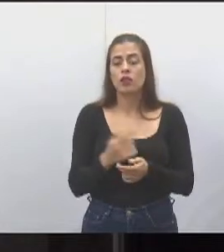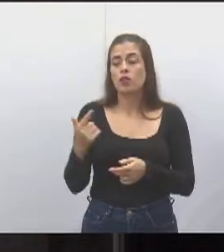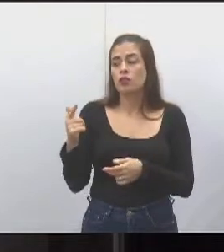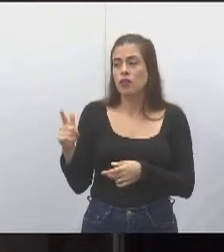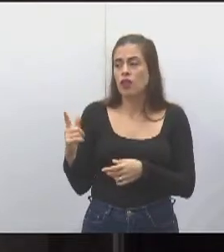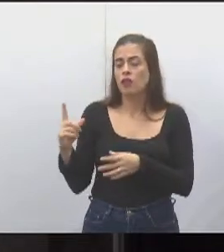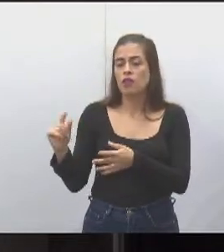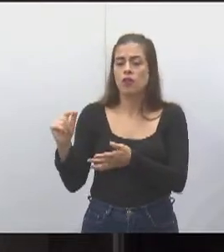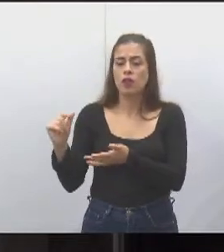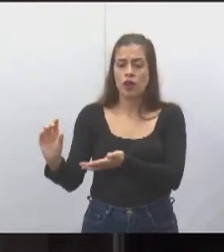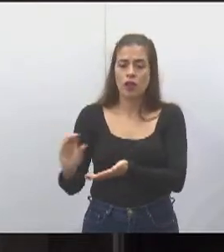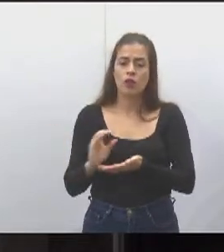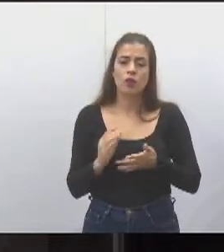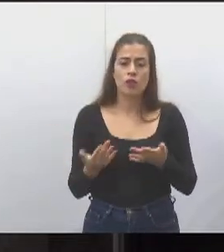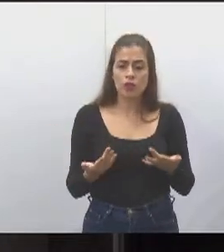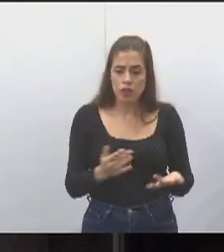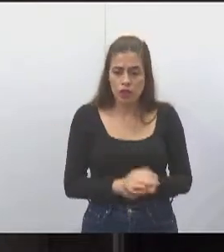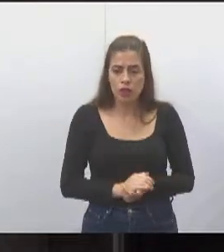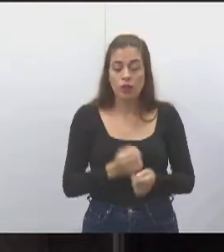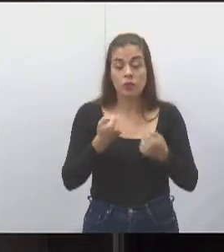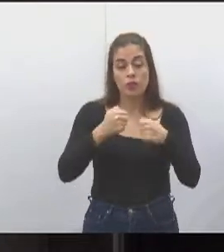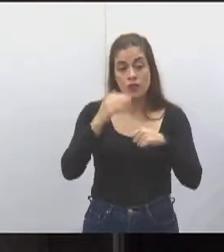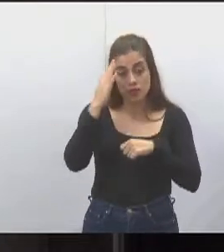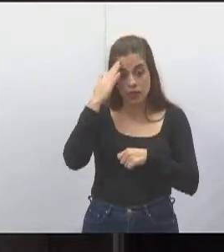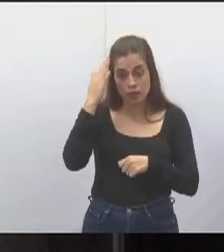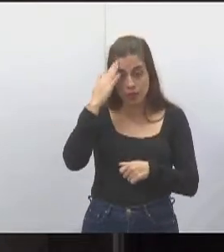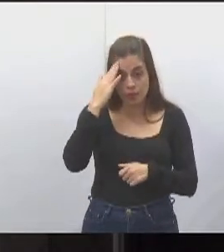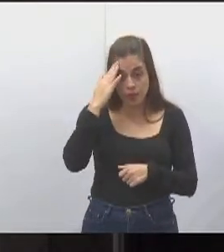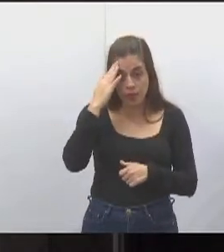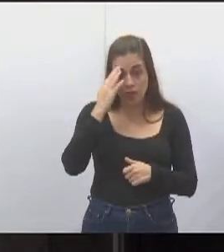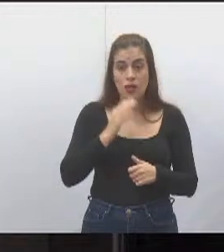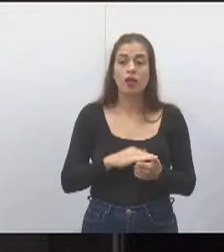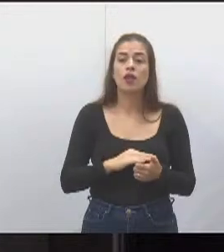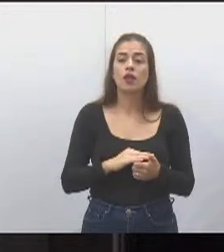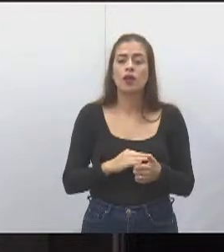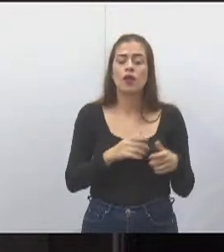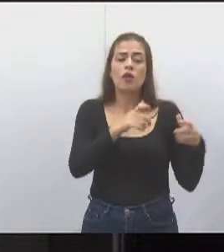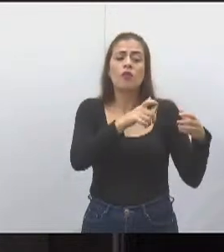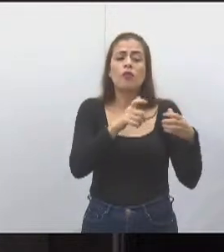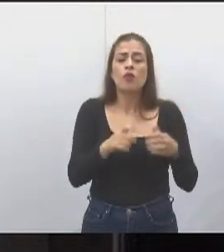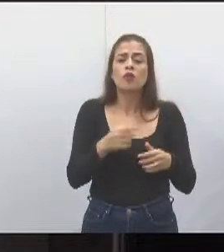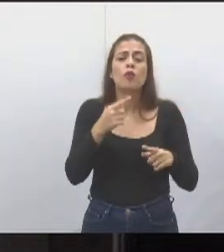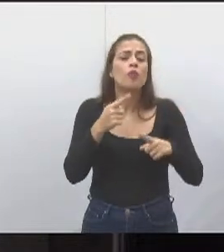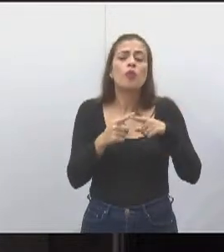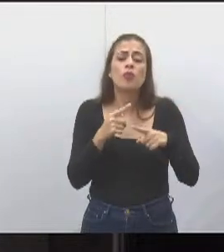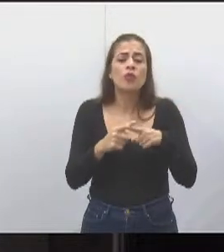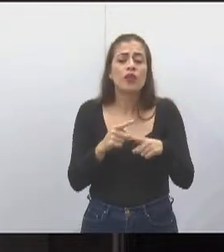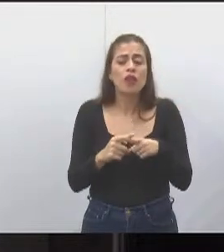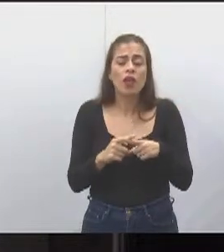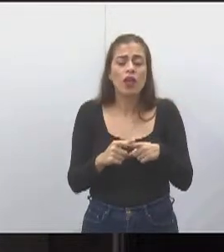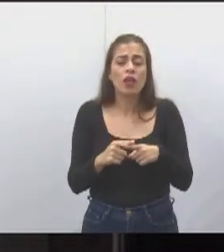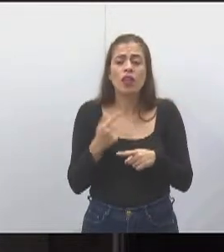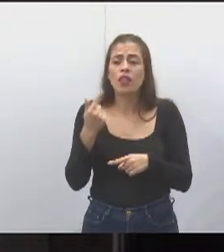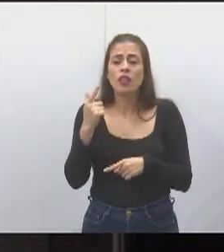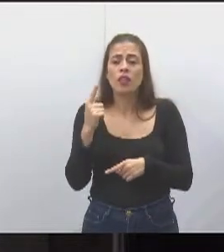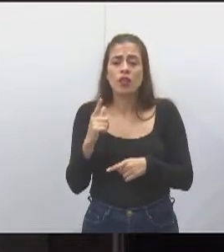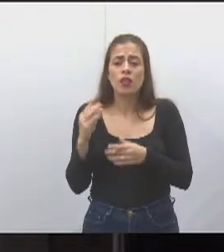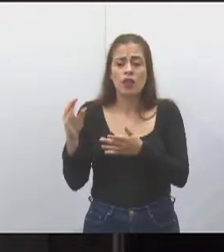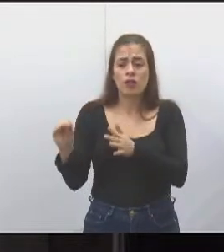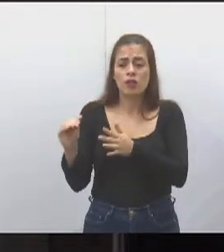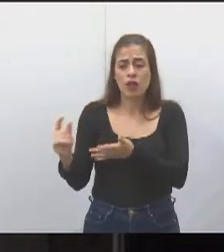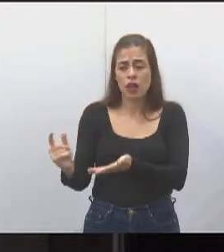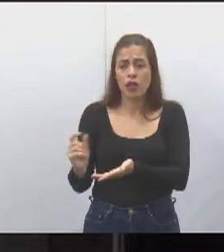recursos. É importante, a gente precisa saber as fontes e os motivos de não terem vindo. E só